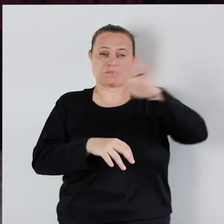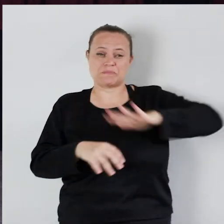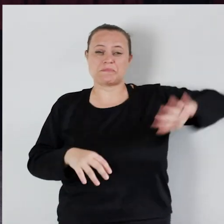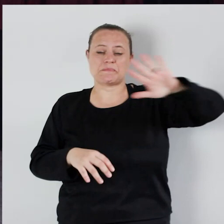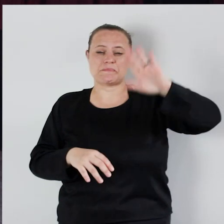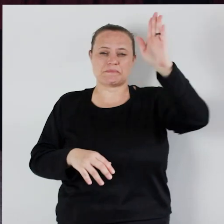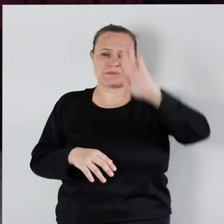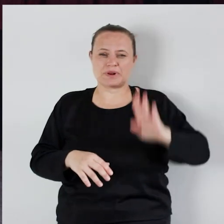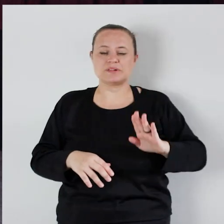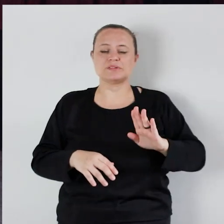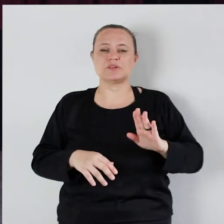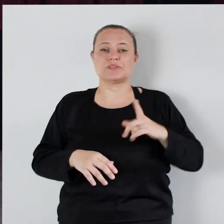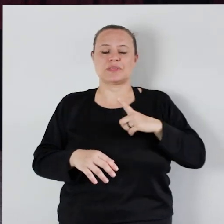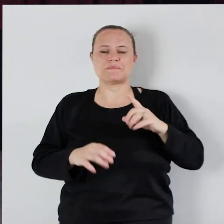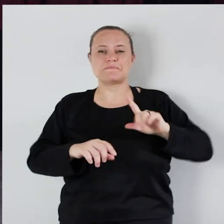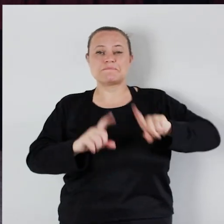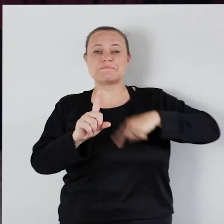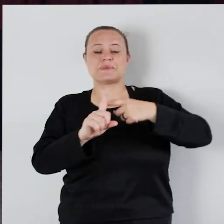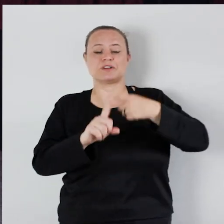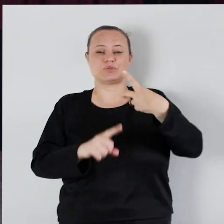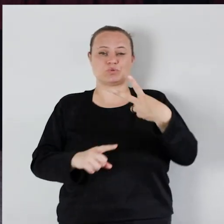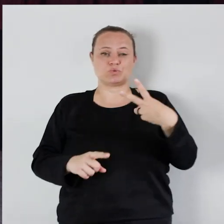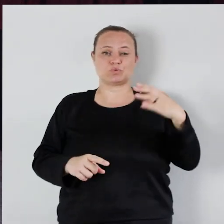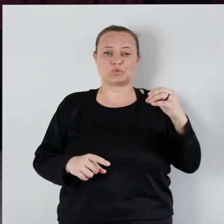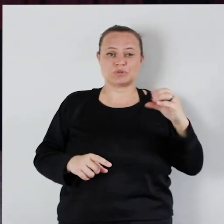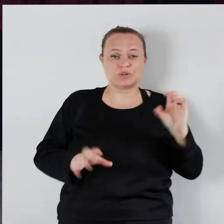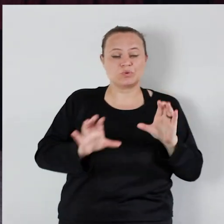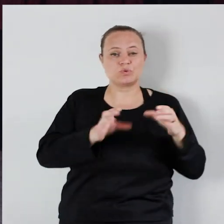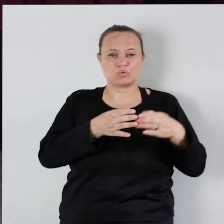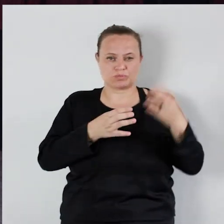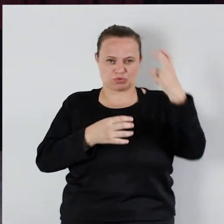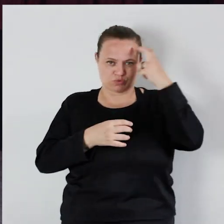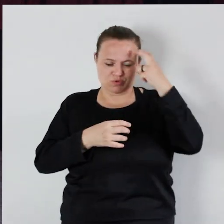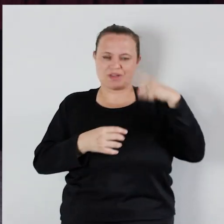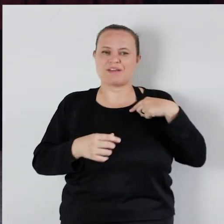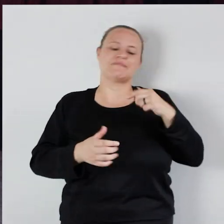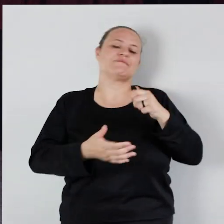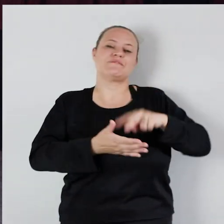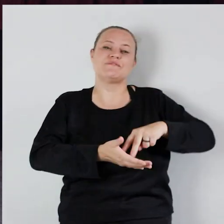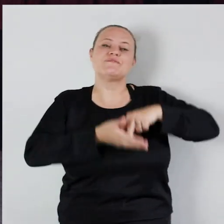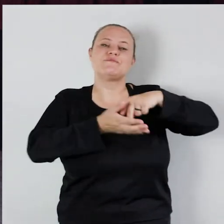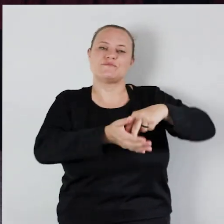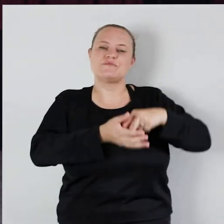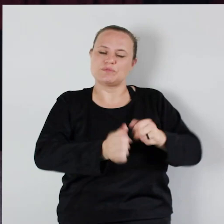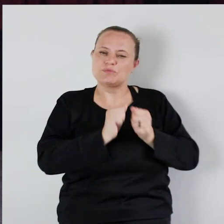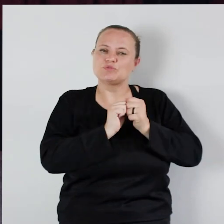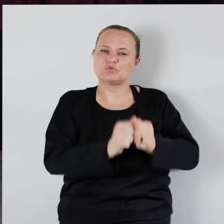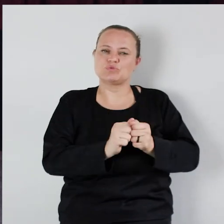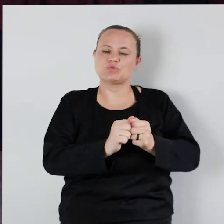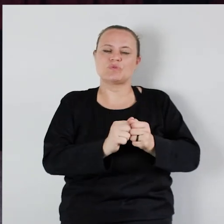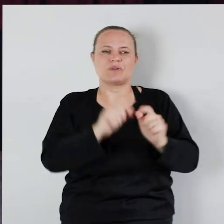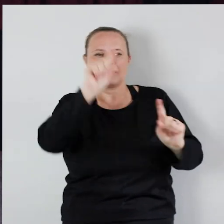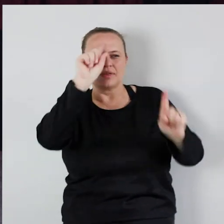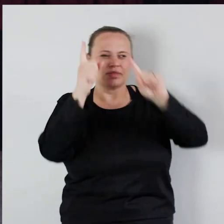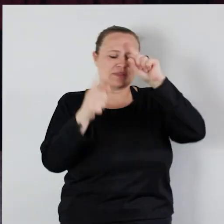uma construção, né, de organização coletiva em todo o Brasil, juntando mais de 200 coletivos culturais,